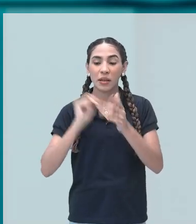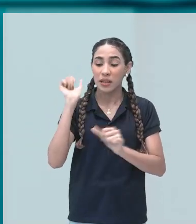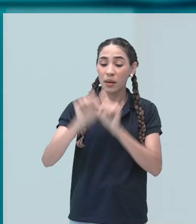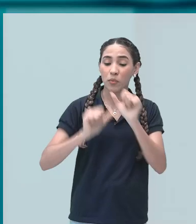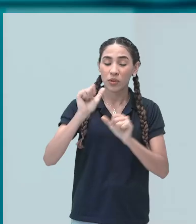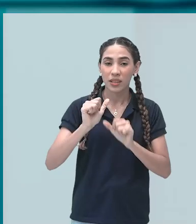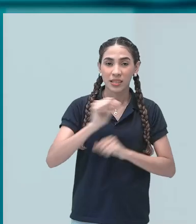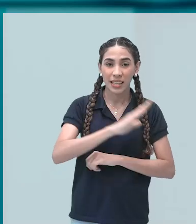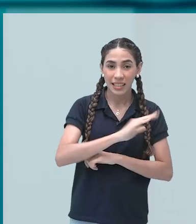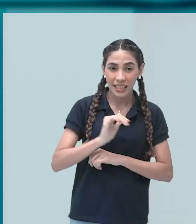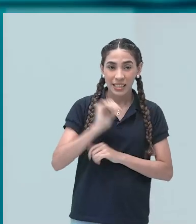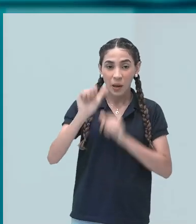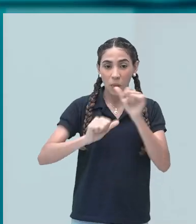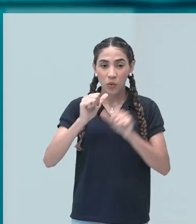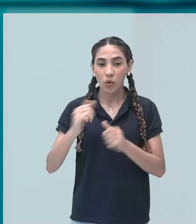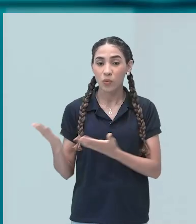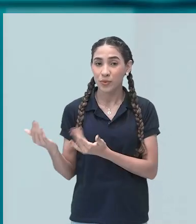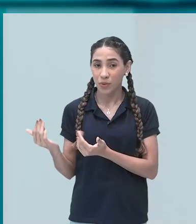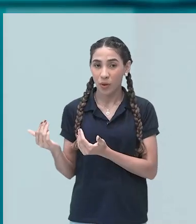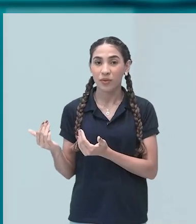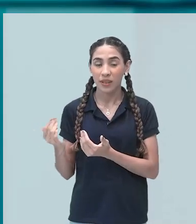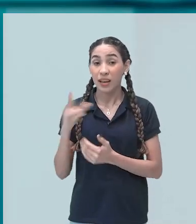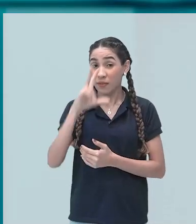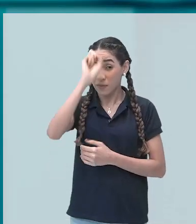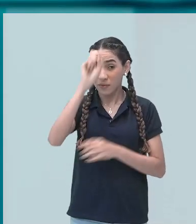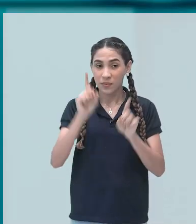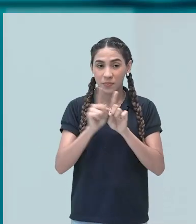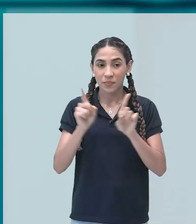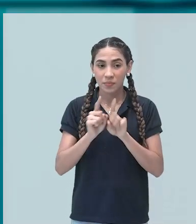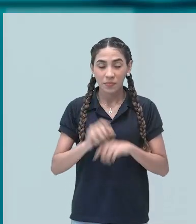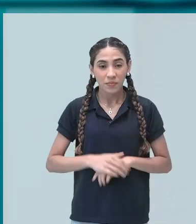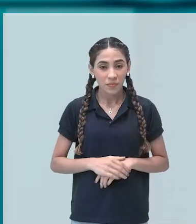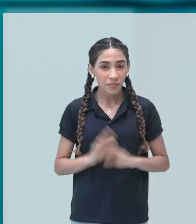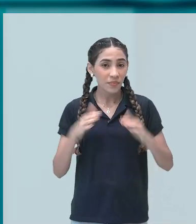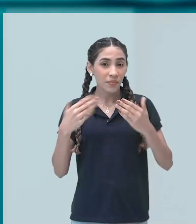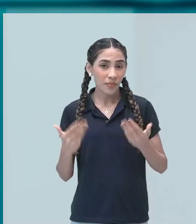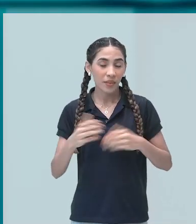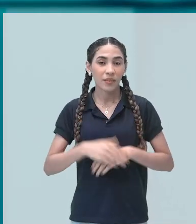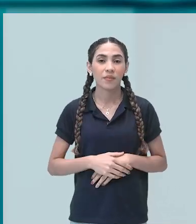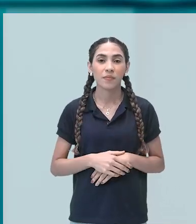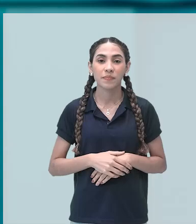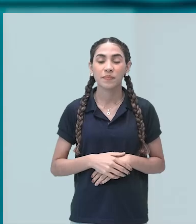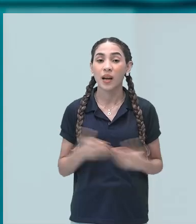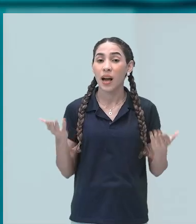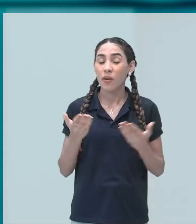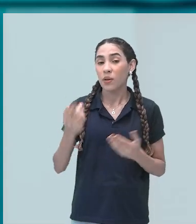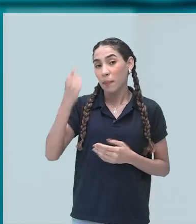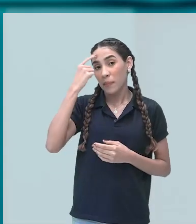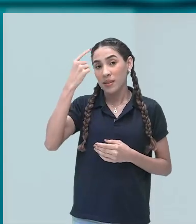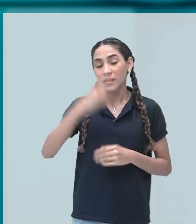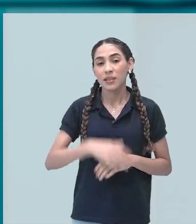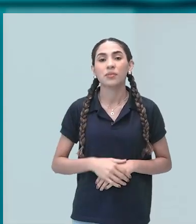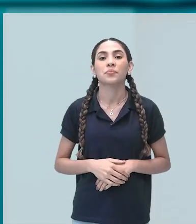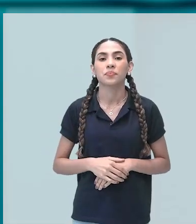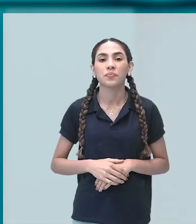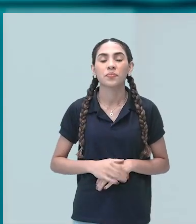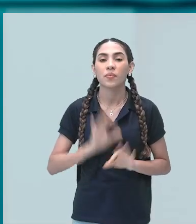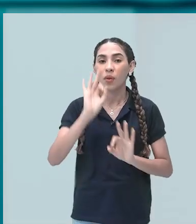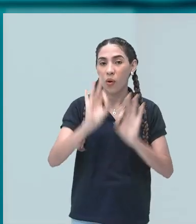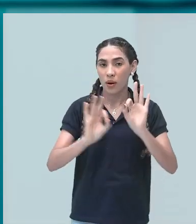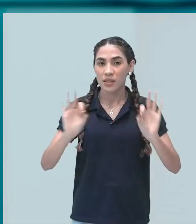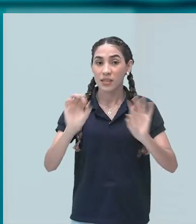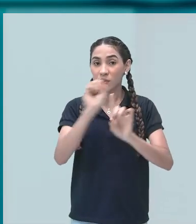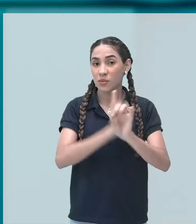da infância para a adolescência presente aí, certo? E aí, pessoal, agora pensando na nossa